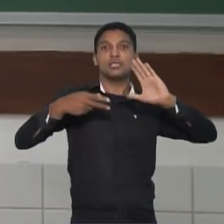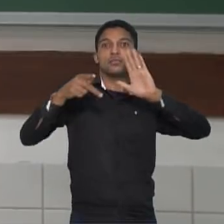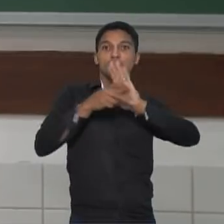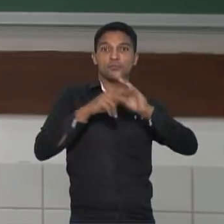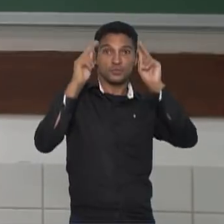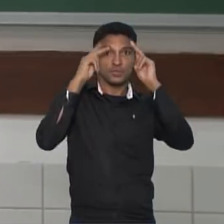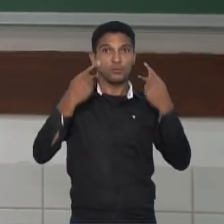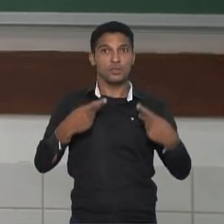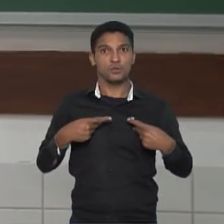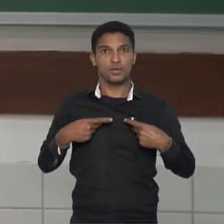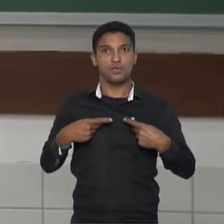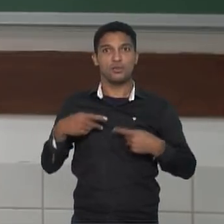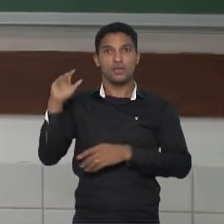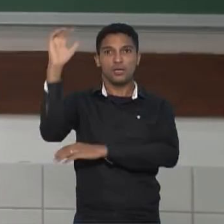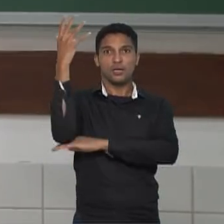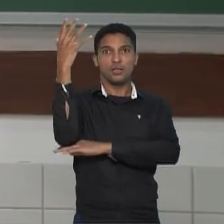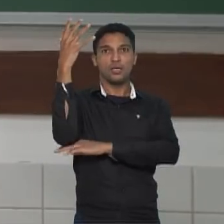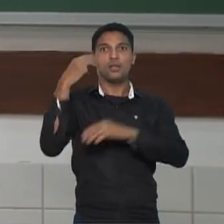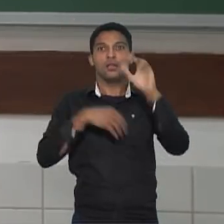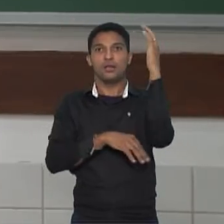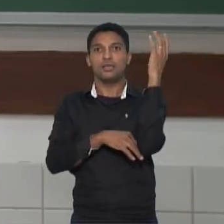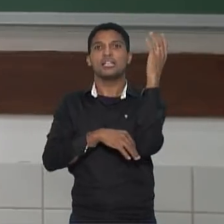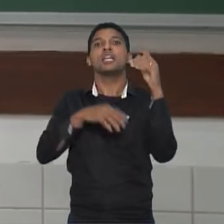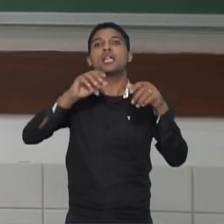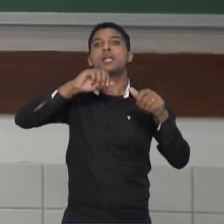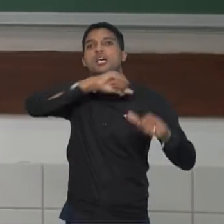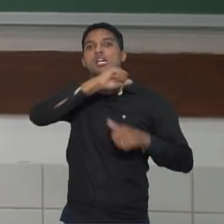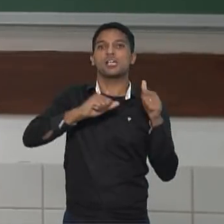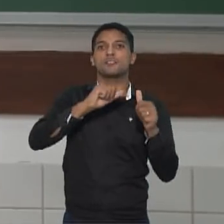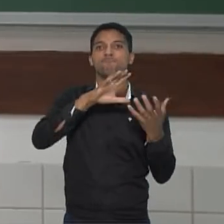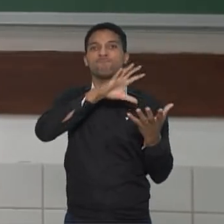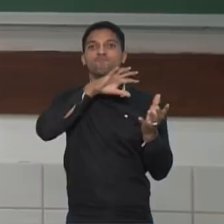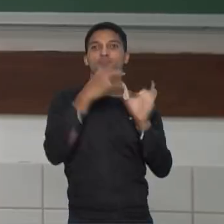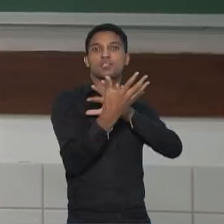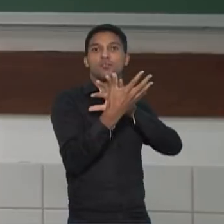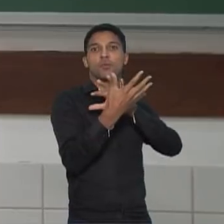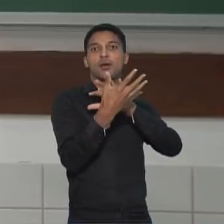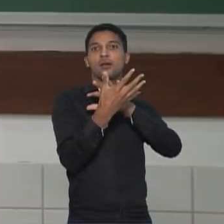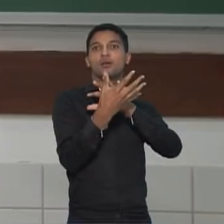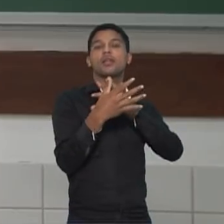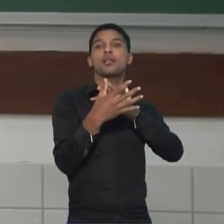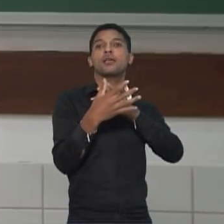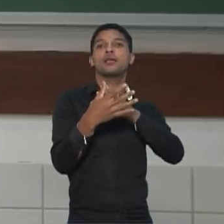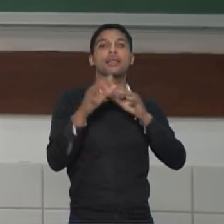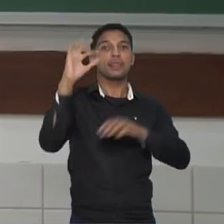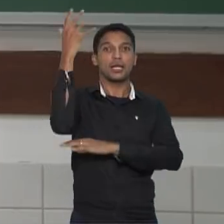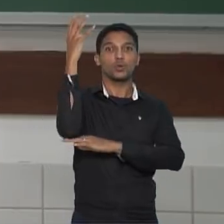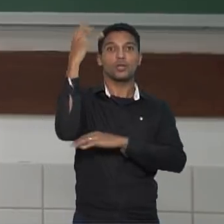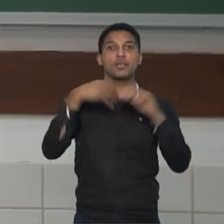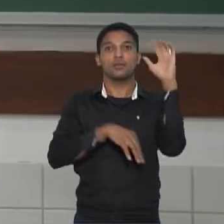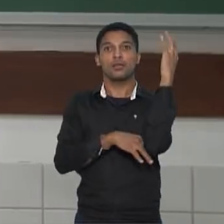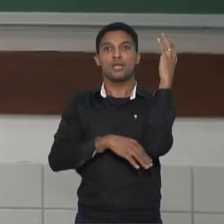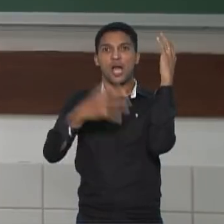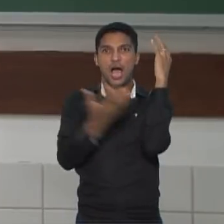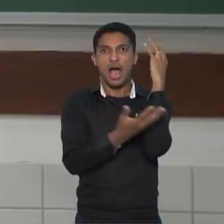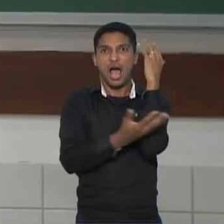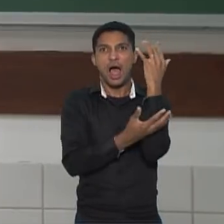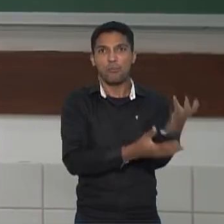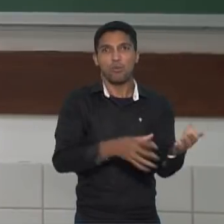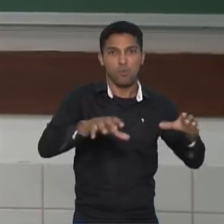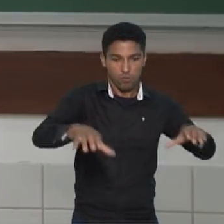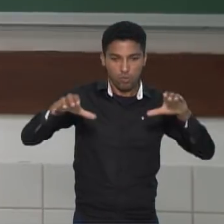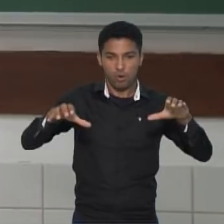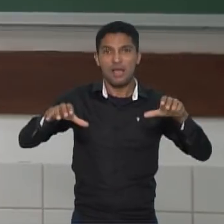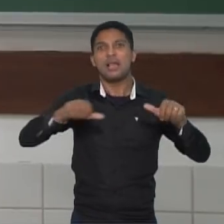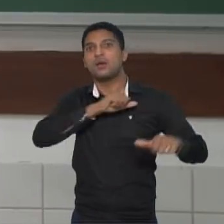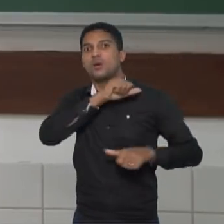é transformar as coisas, transformar a natureza em matéria-prima, né? Desde antes do capitalismo, mas